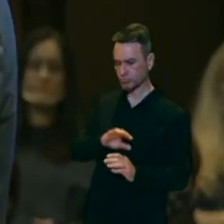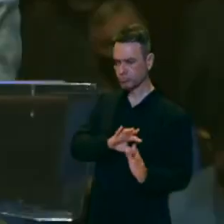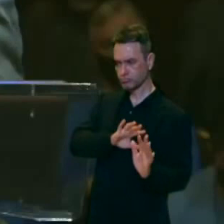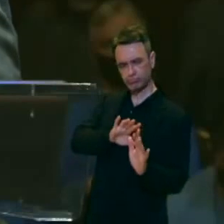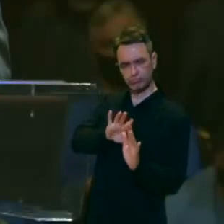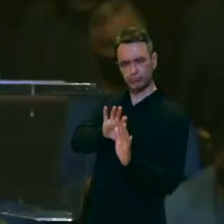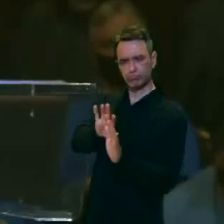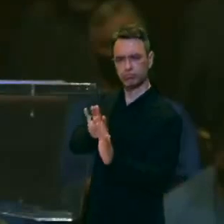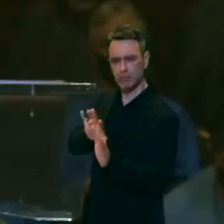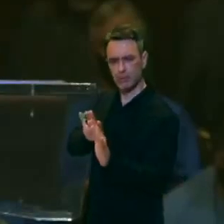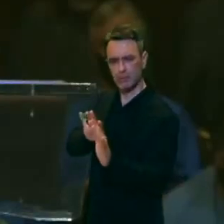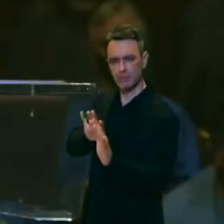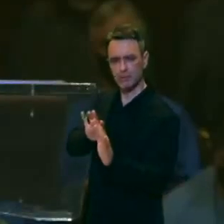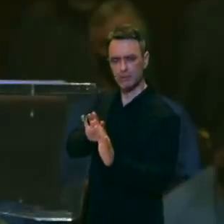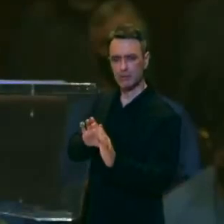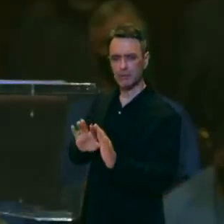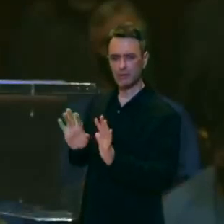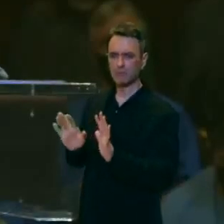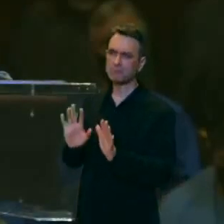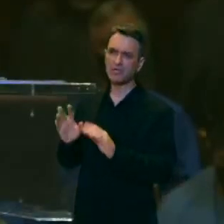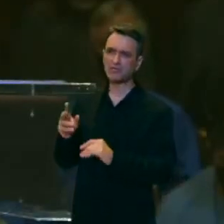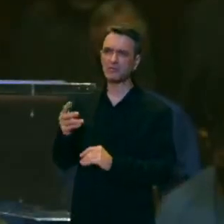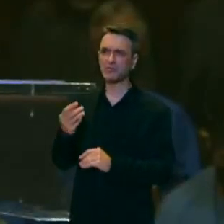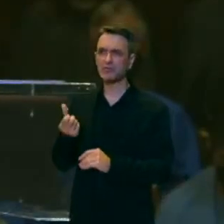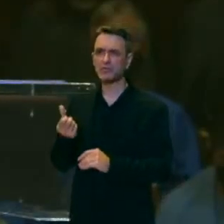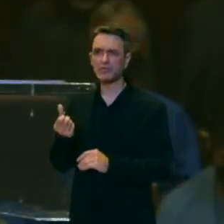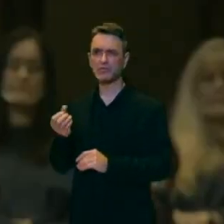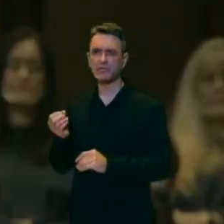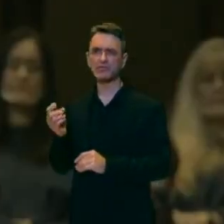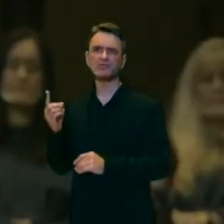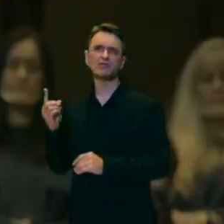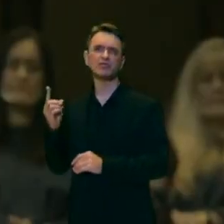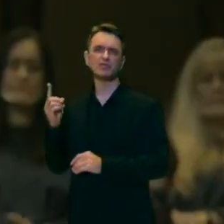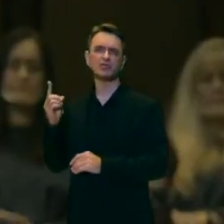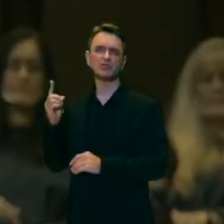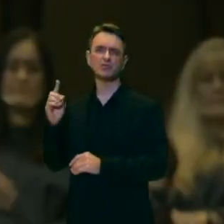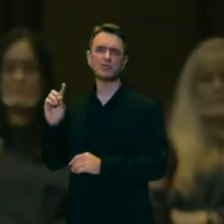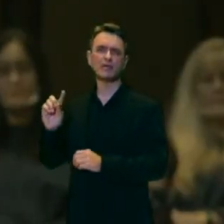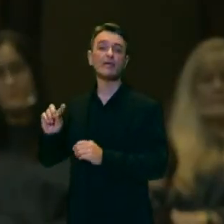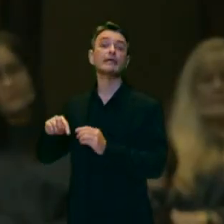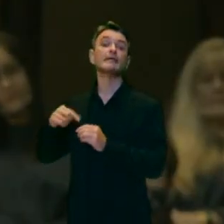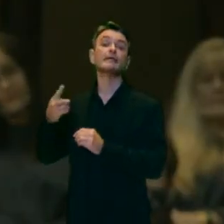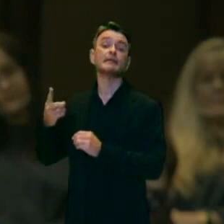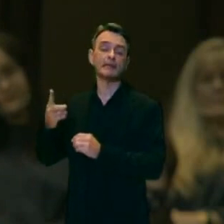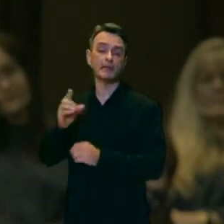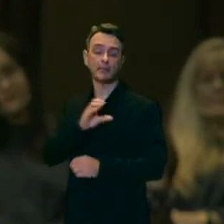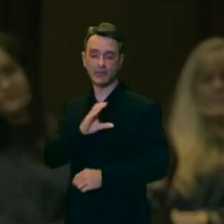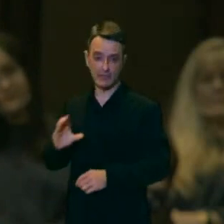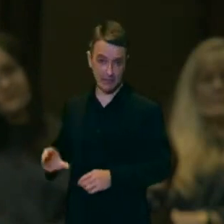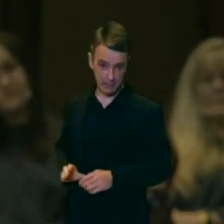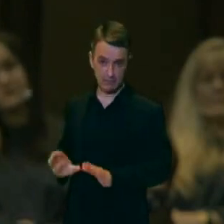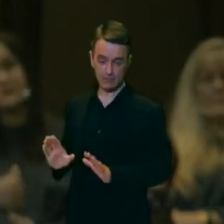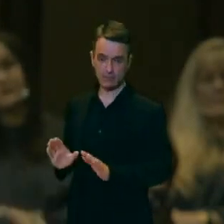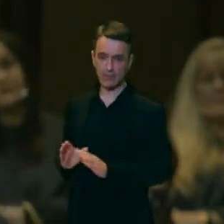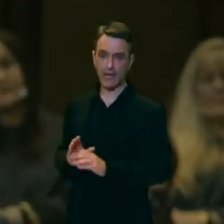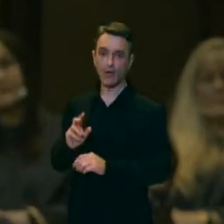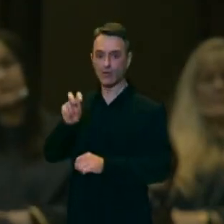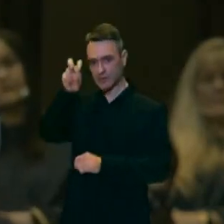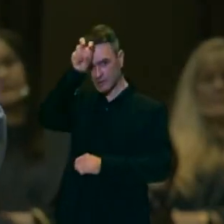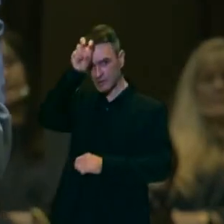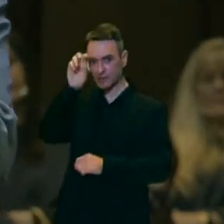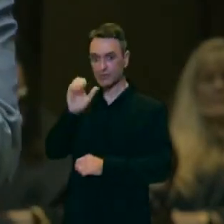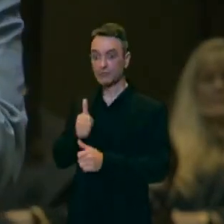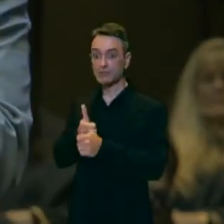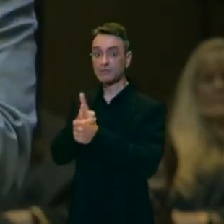para a batalha. Isso aconteceu no ano 601 depois de Cristo, quando de fato os egípcios seguiram